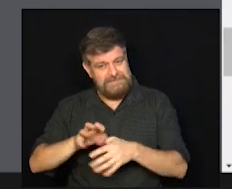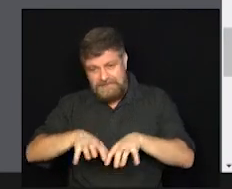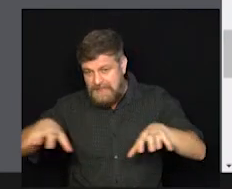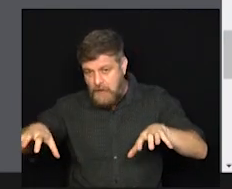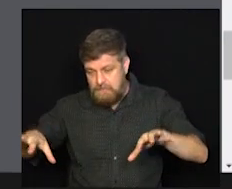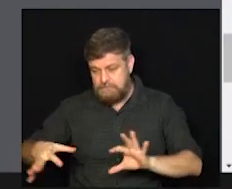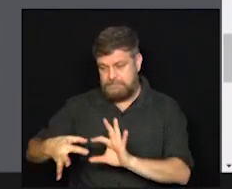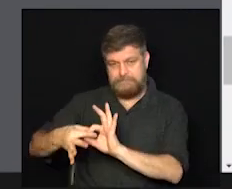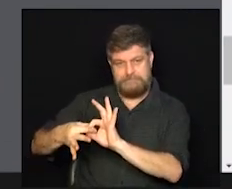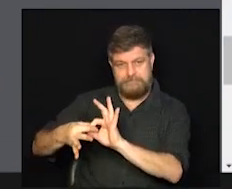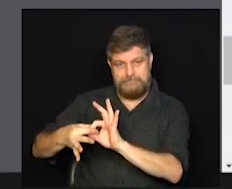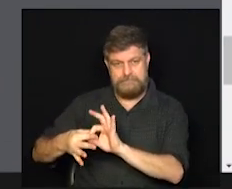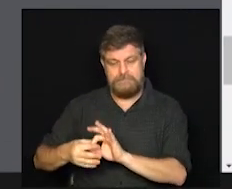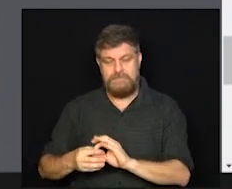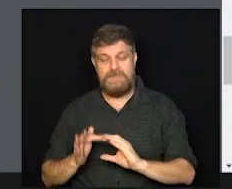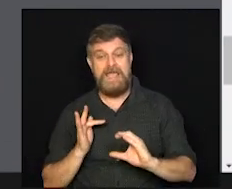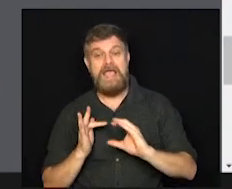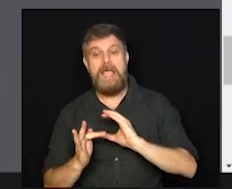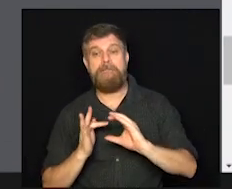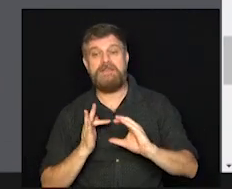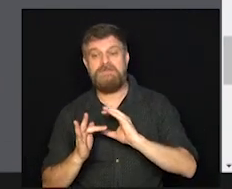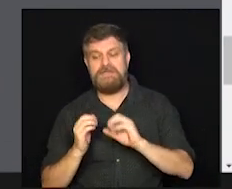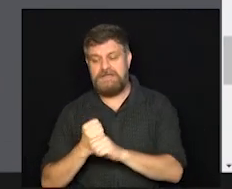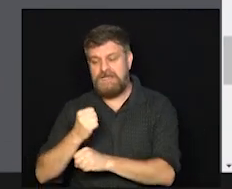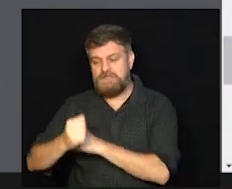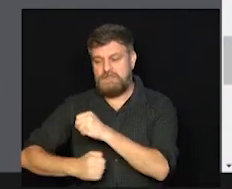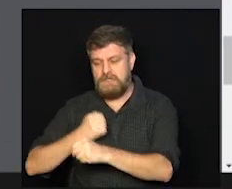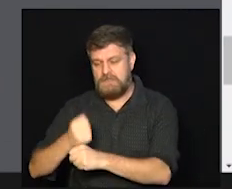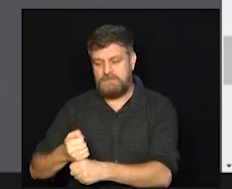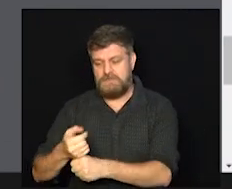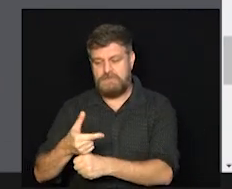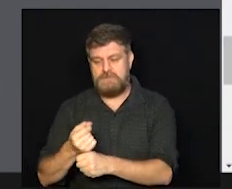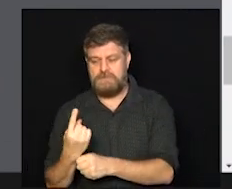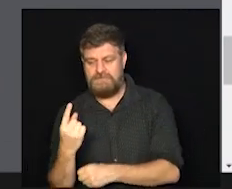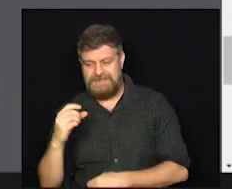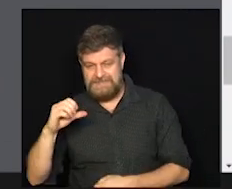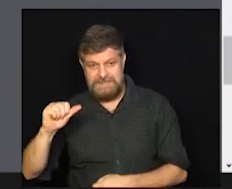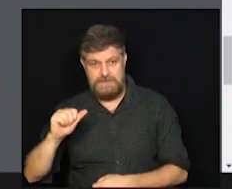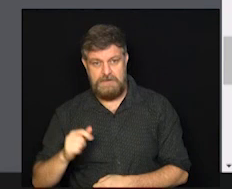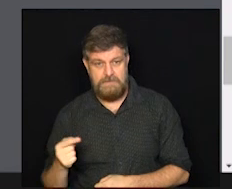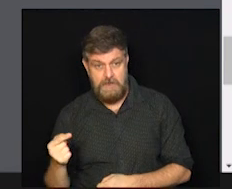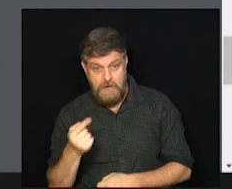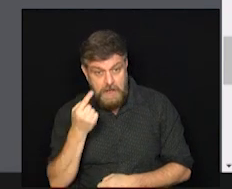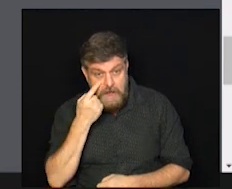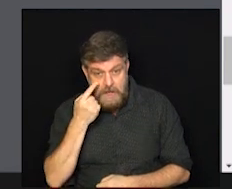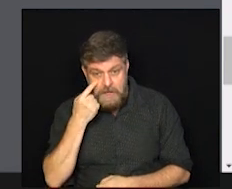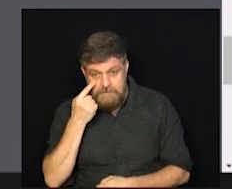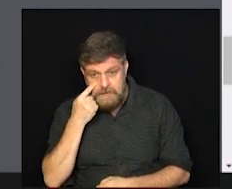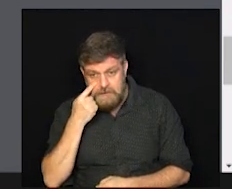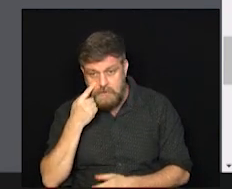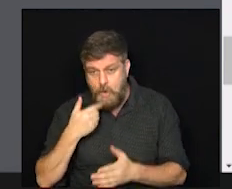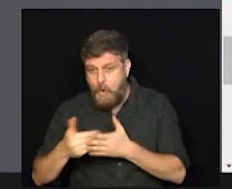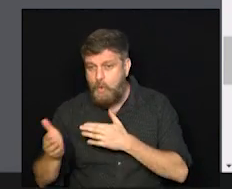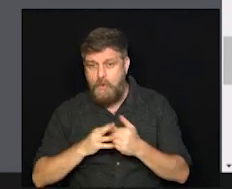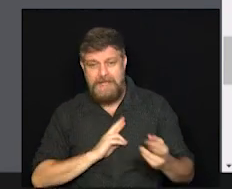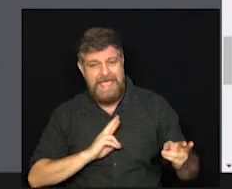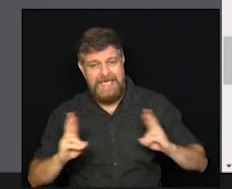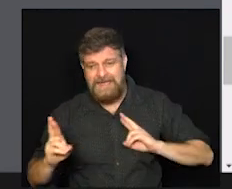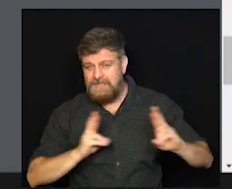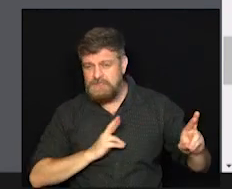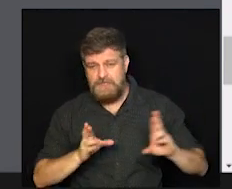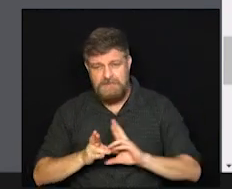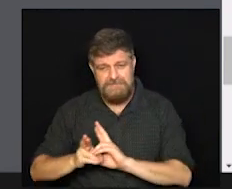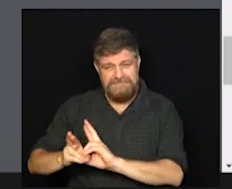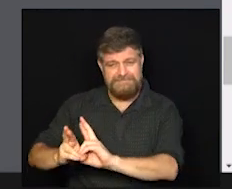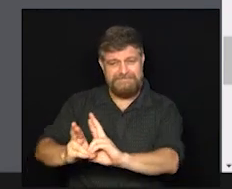juntou com essa campanha da Fraternidade 2019, onde todo mundo, olha, aqui não está falando qualquer religião que cada um está seguindo, mas